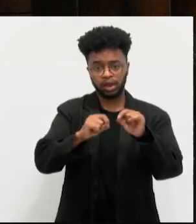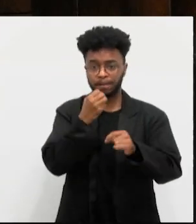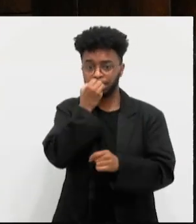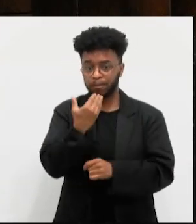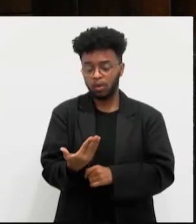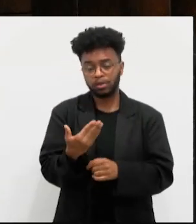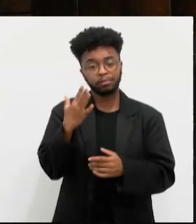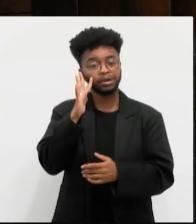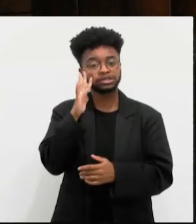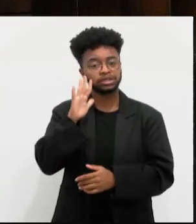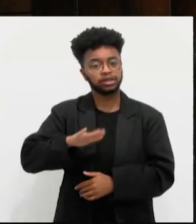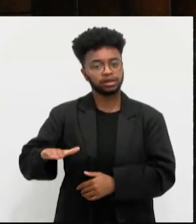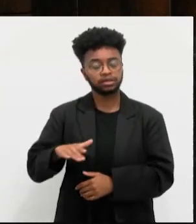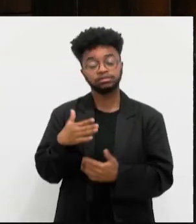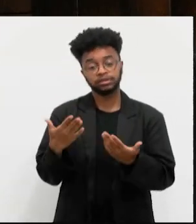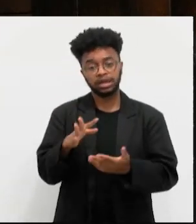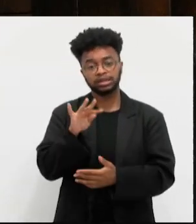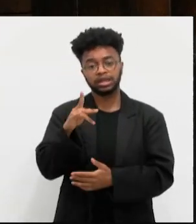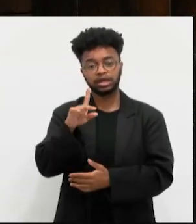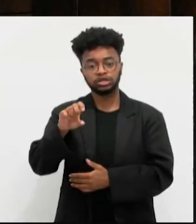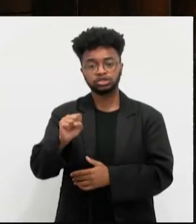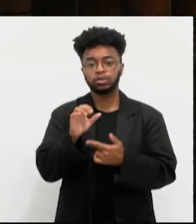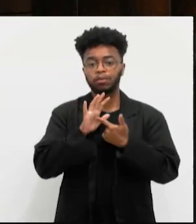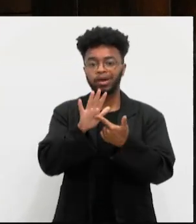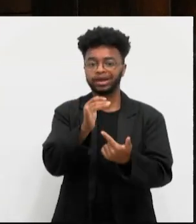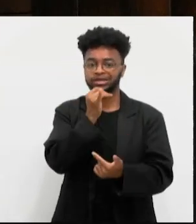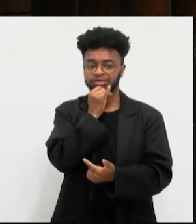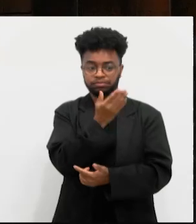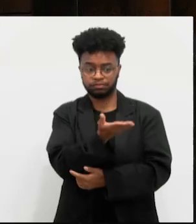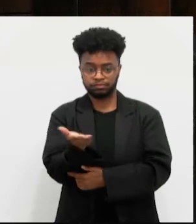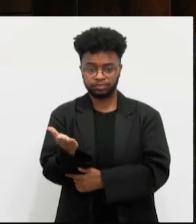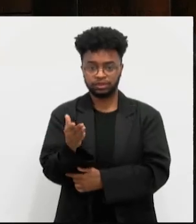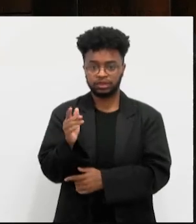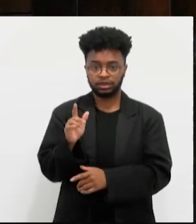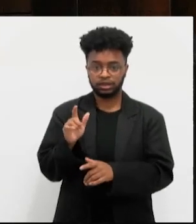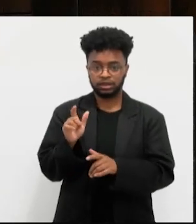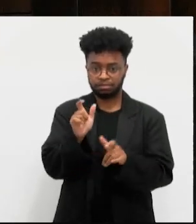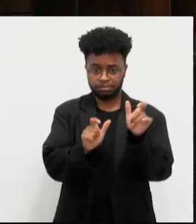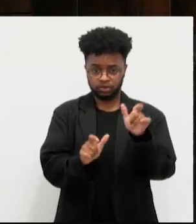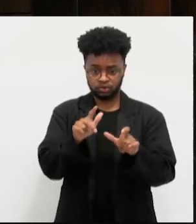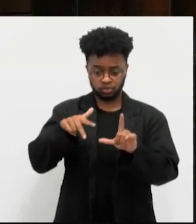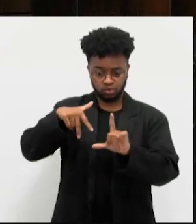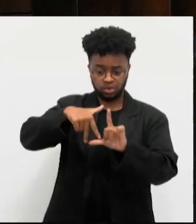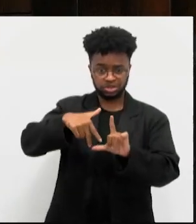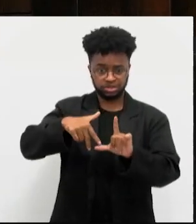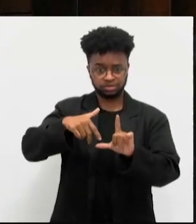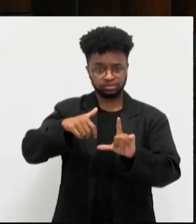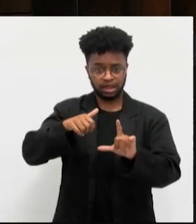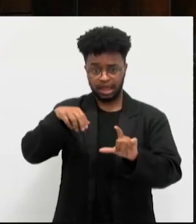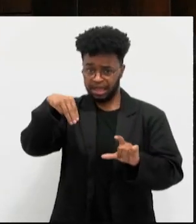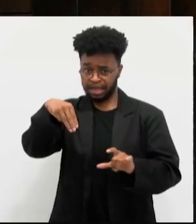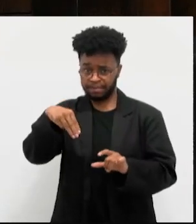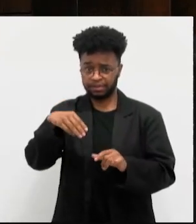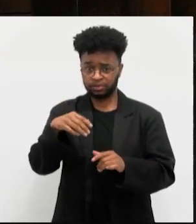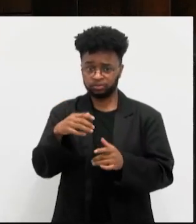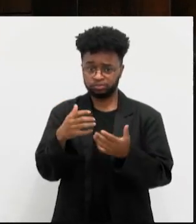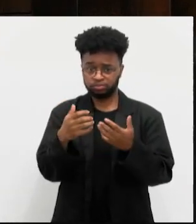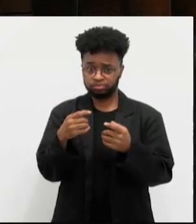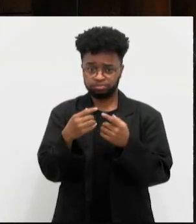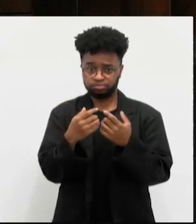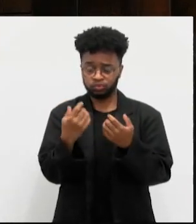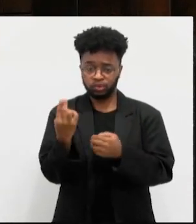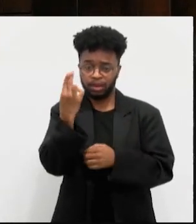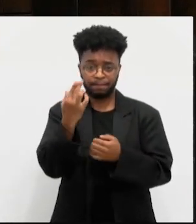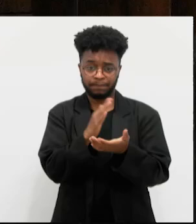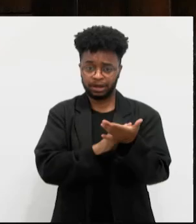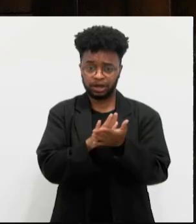Thaís Carla é o maior exemplo para vocês que esses blogueiros de M não servem para nada, só querem lucrar às suas